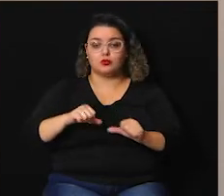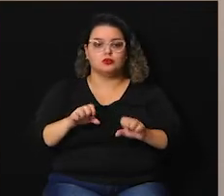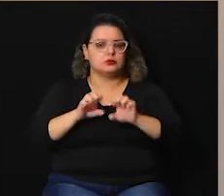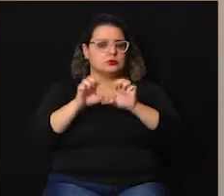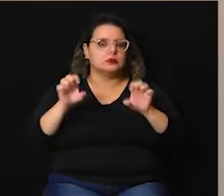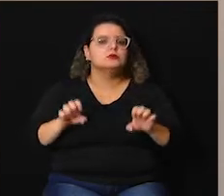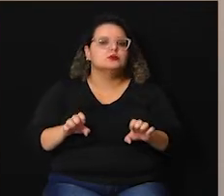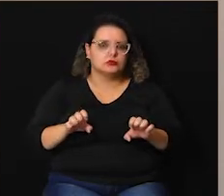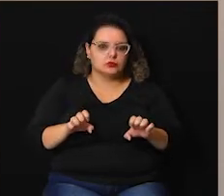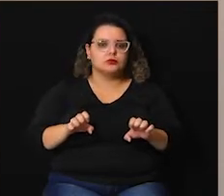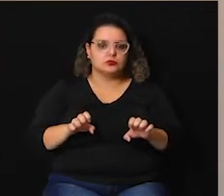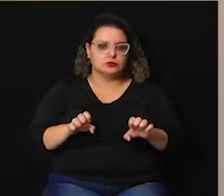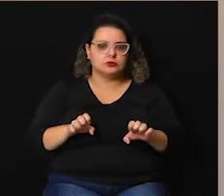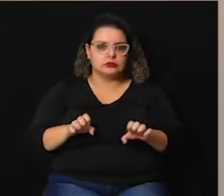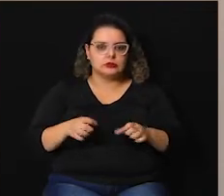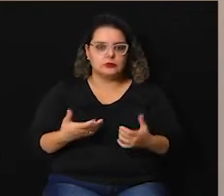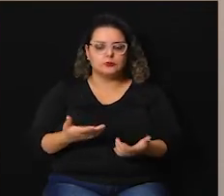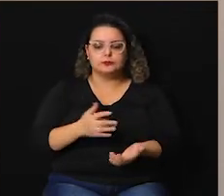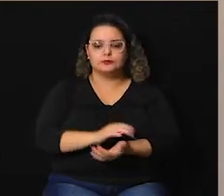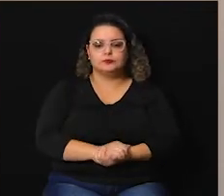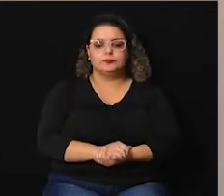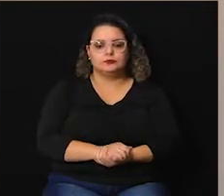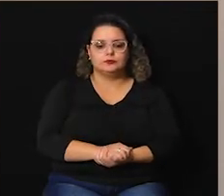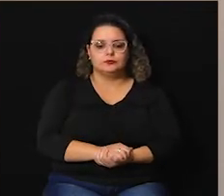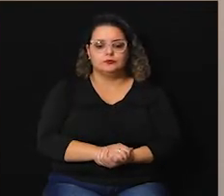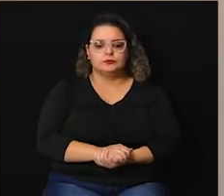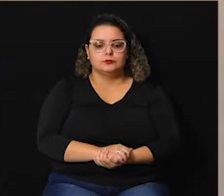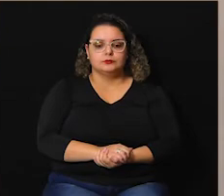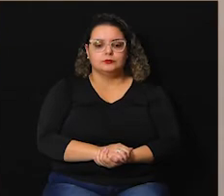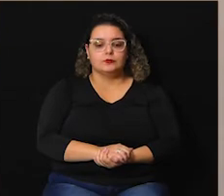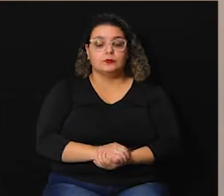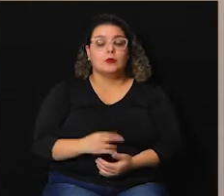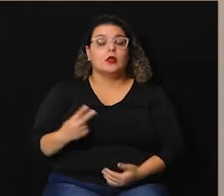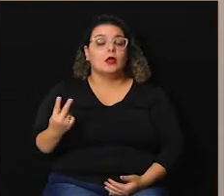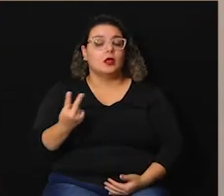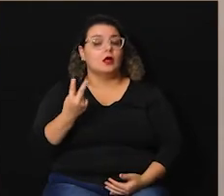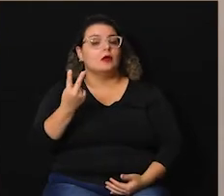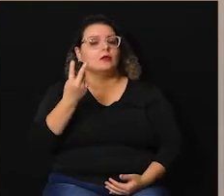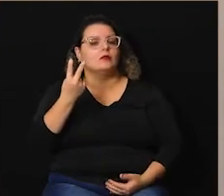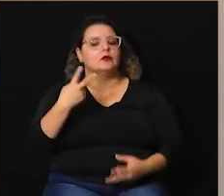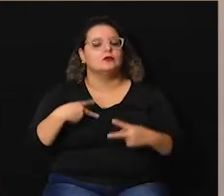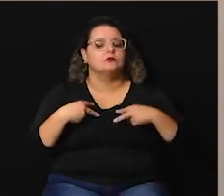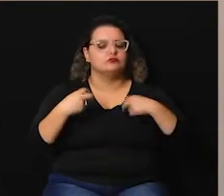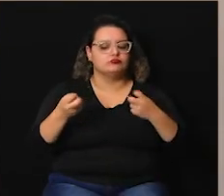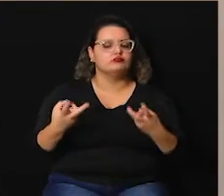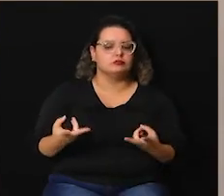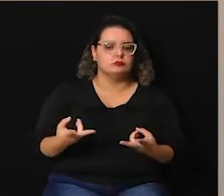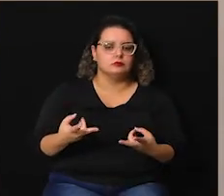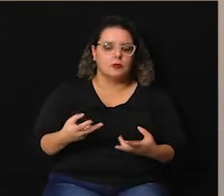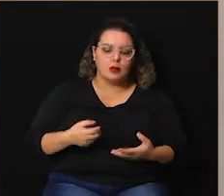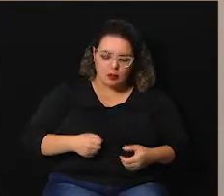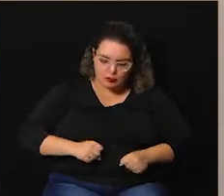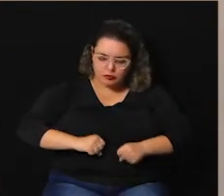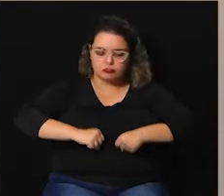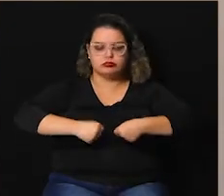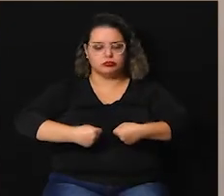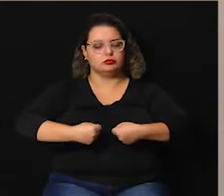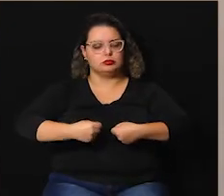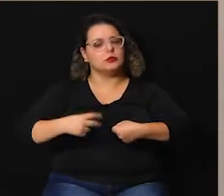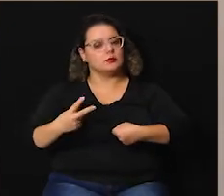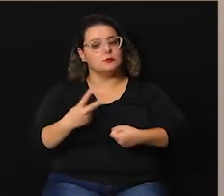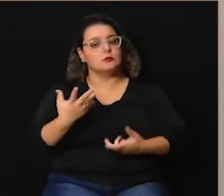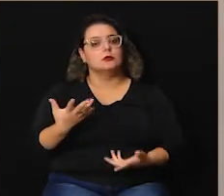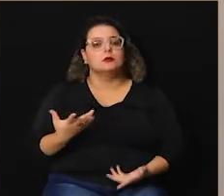sua estrutura física, né? É você reconhecer os valores e se sustentar em cima